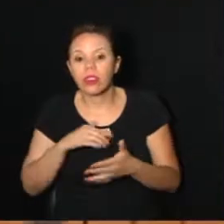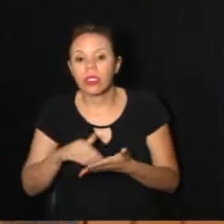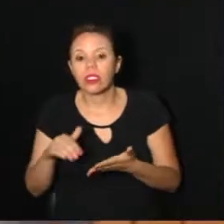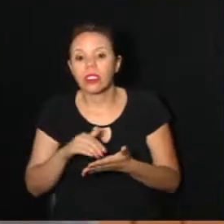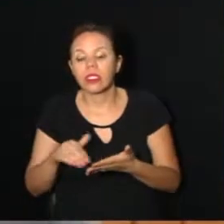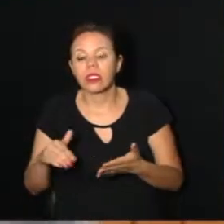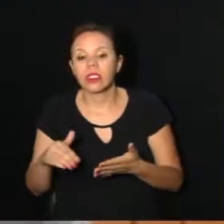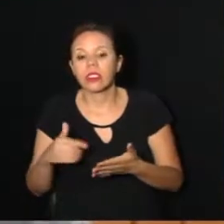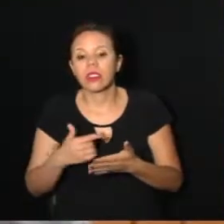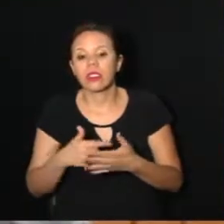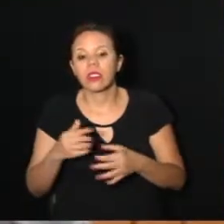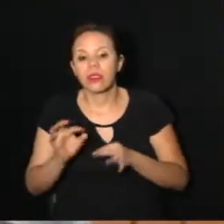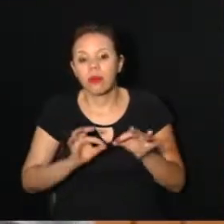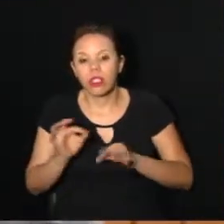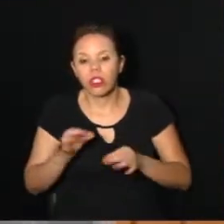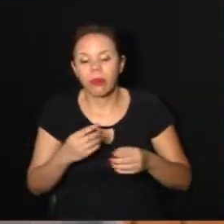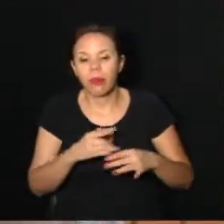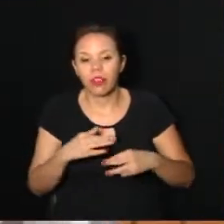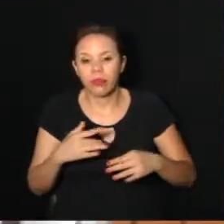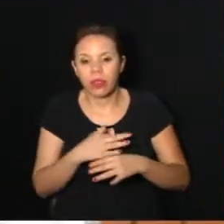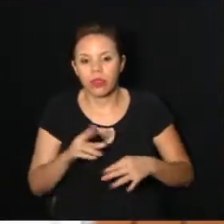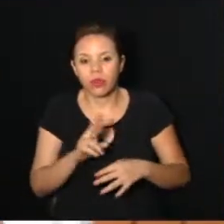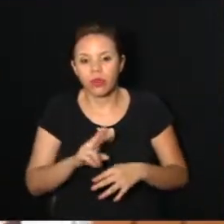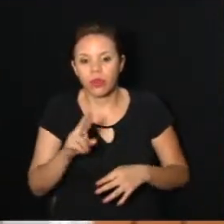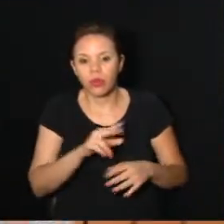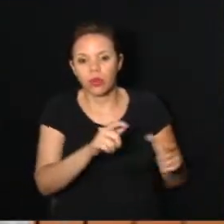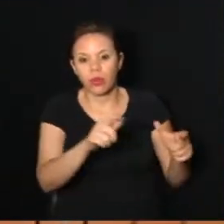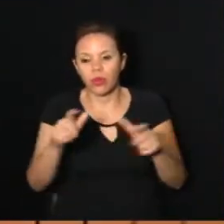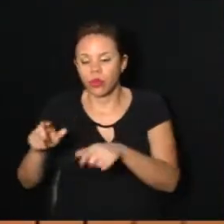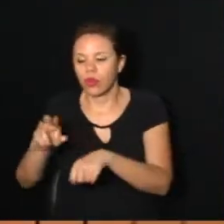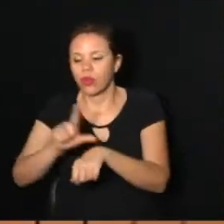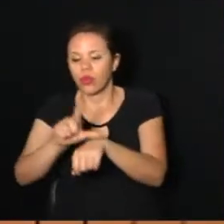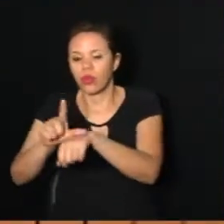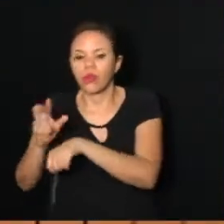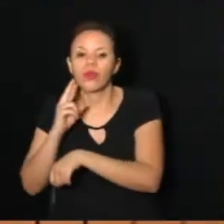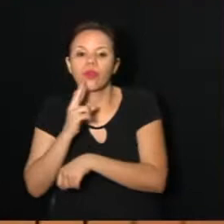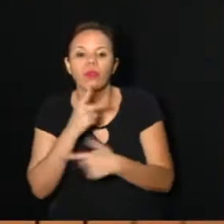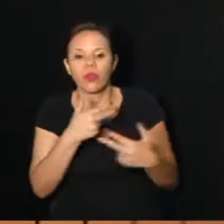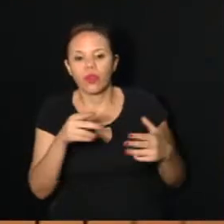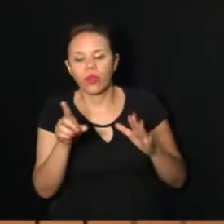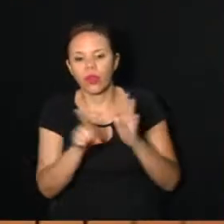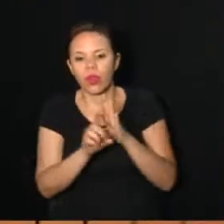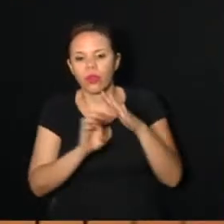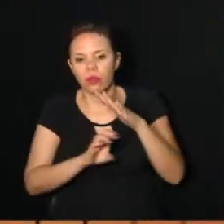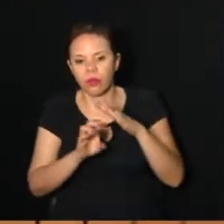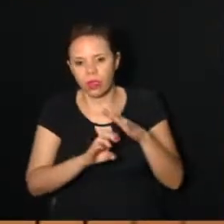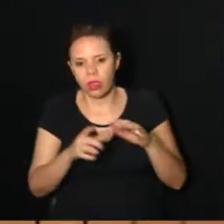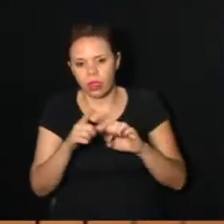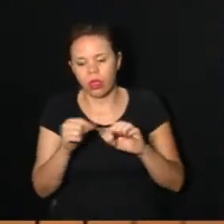de Planejamento, em termos de uso e ocupação, exige do empresário. Alvará de uso.